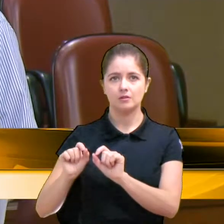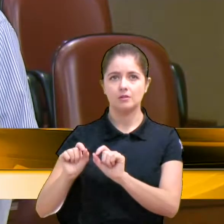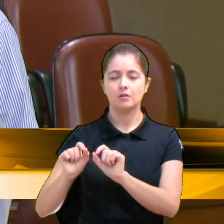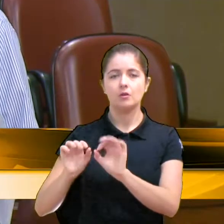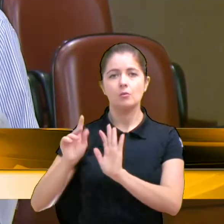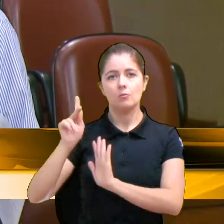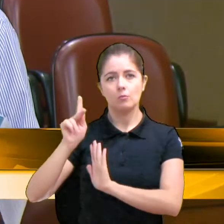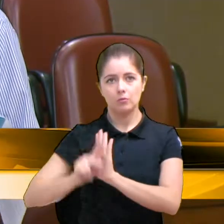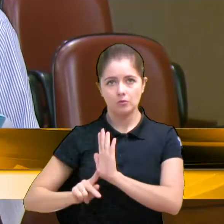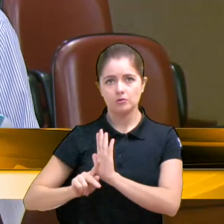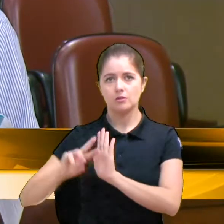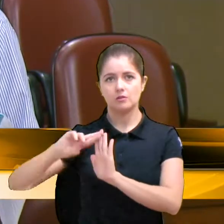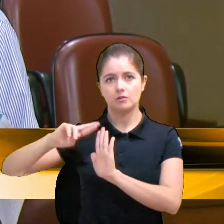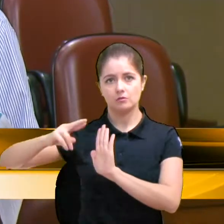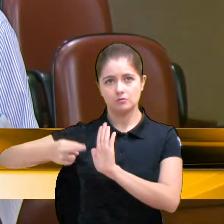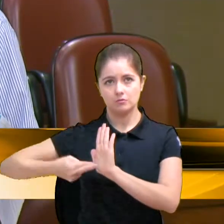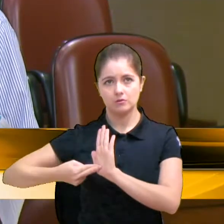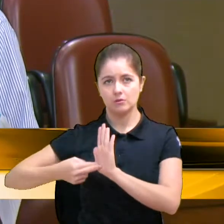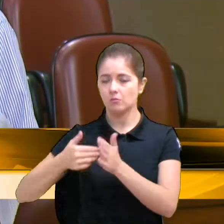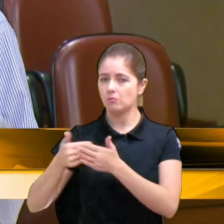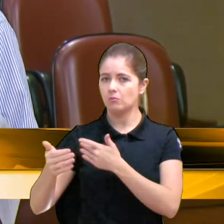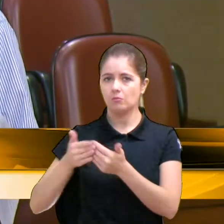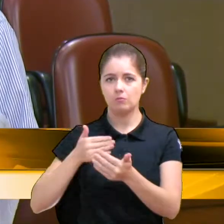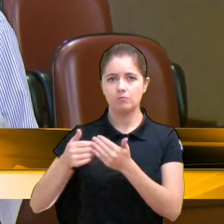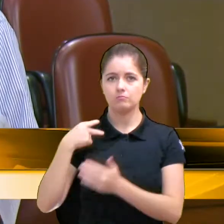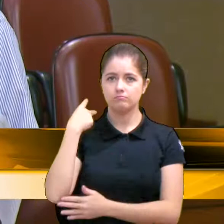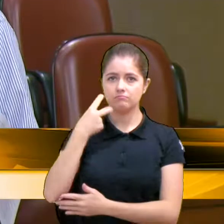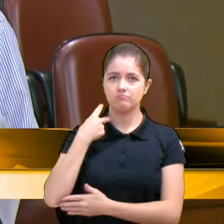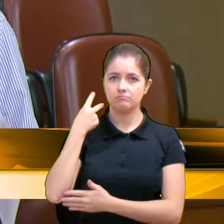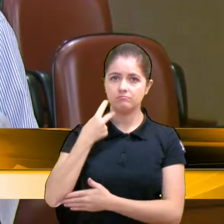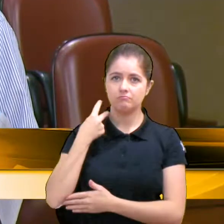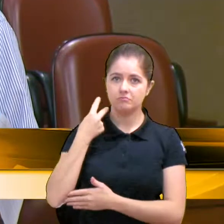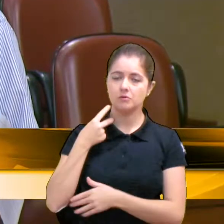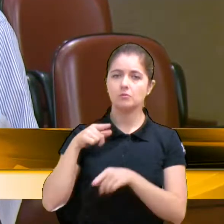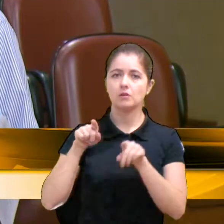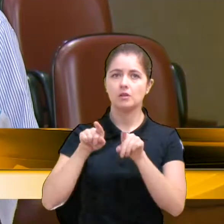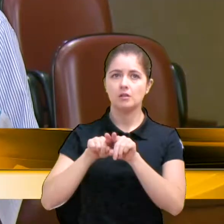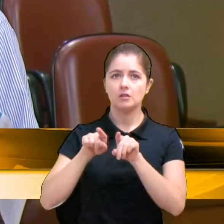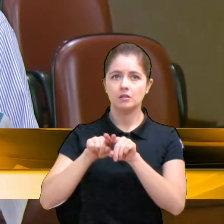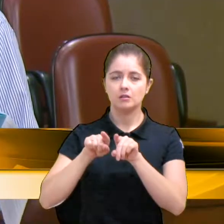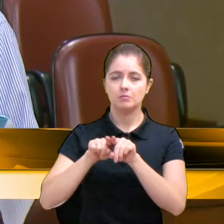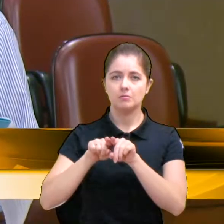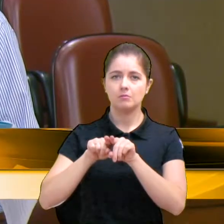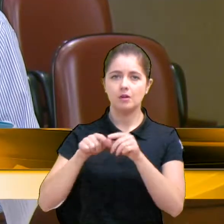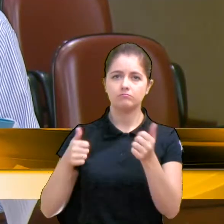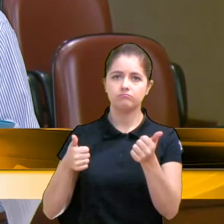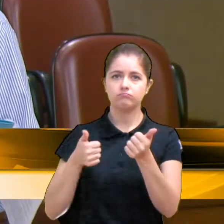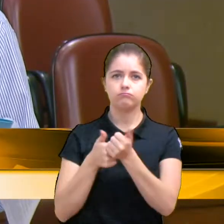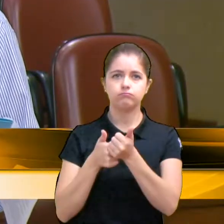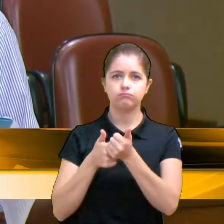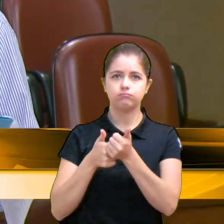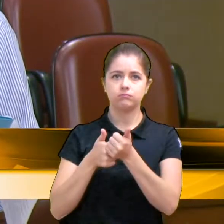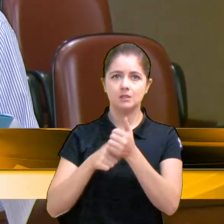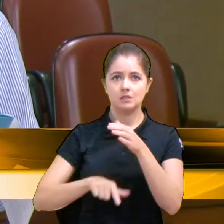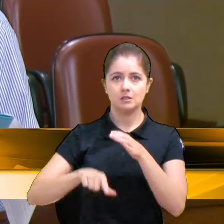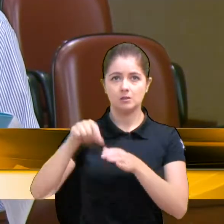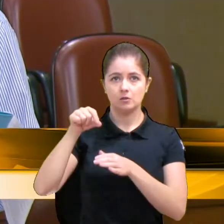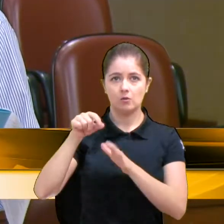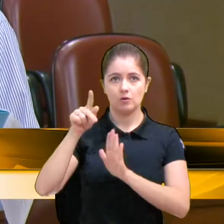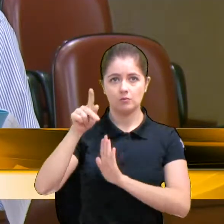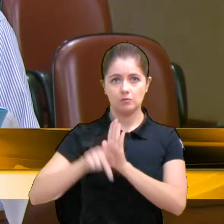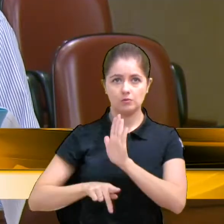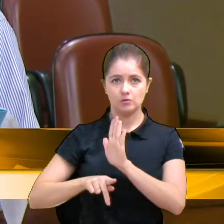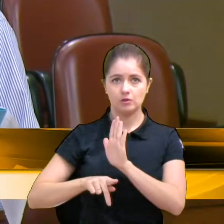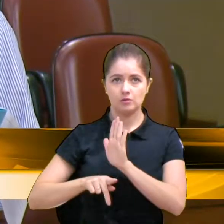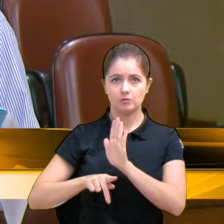resolução caberá a qualquer vereador, bancada, comissão ou mesa diretora, salvo disposição em contrário. Pelo exposto, essa comissão, por seus